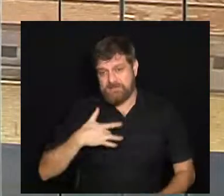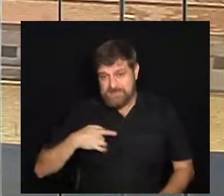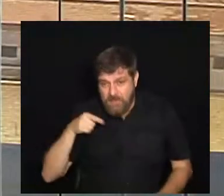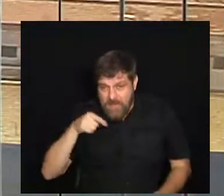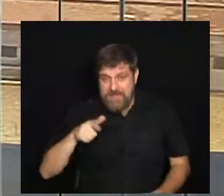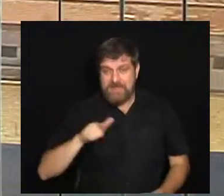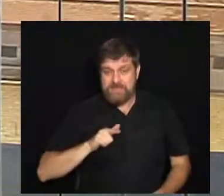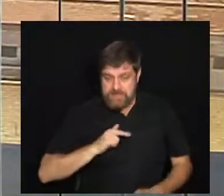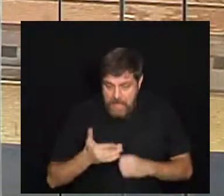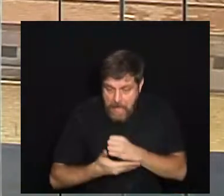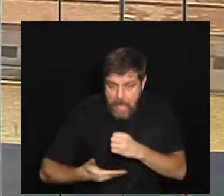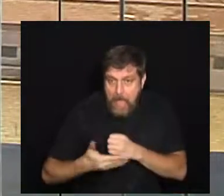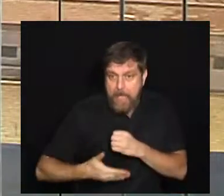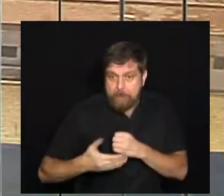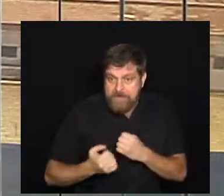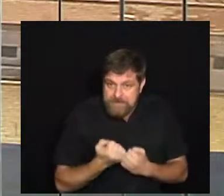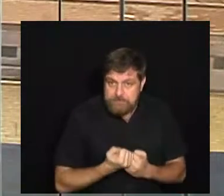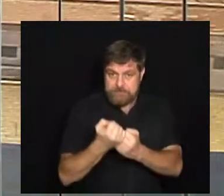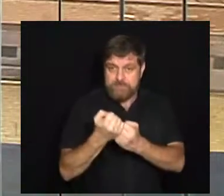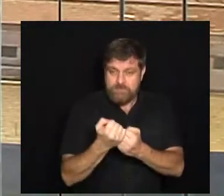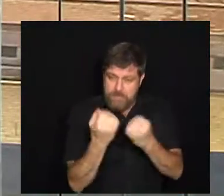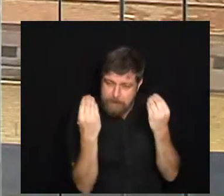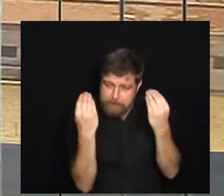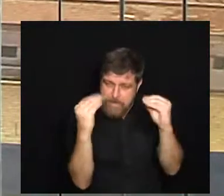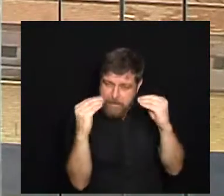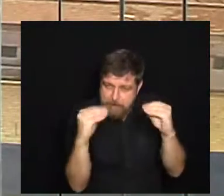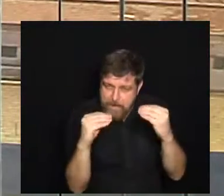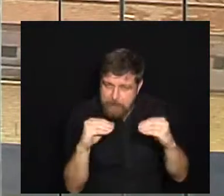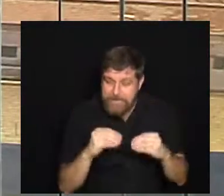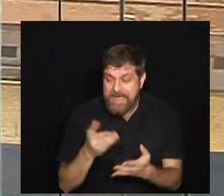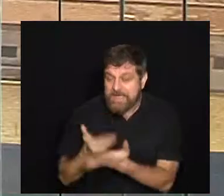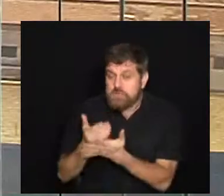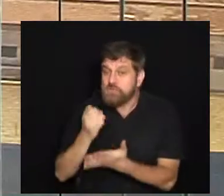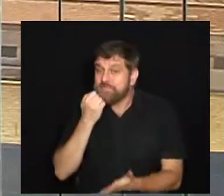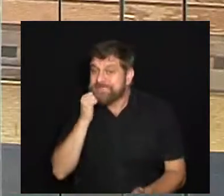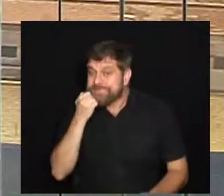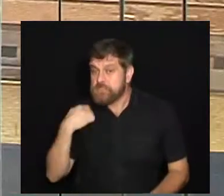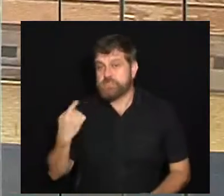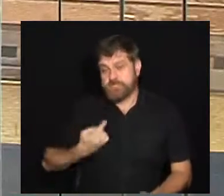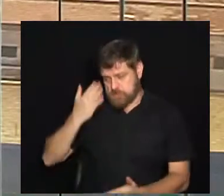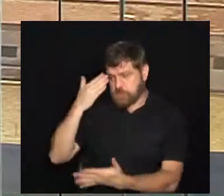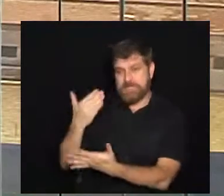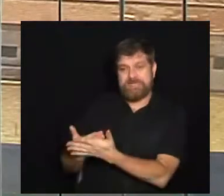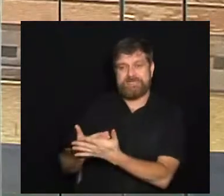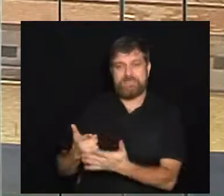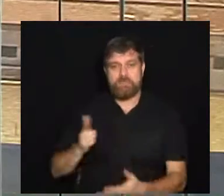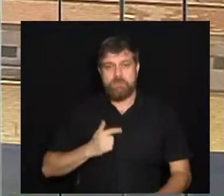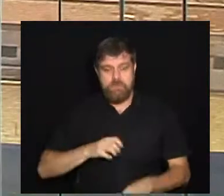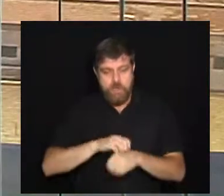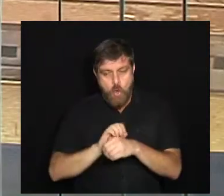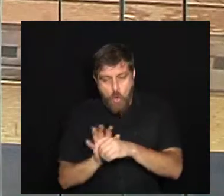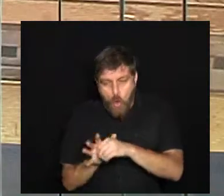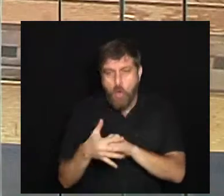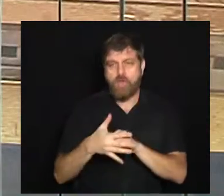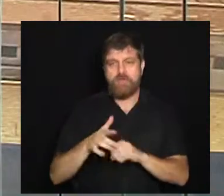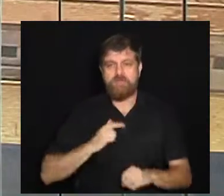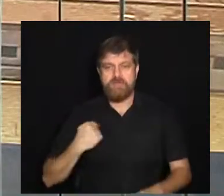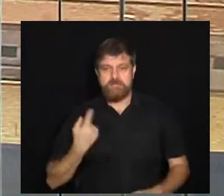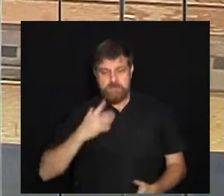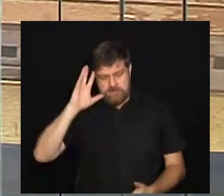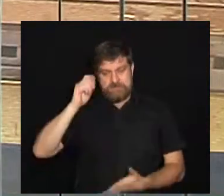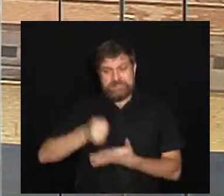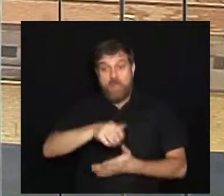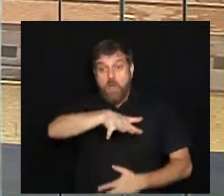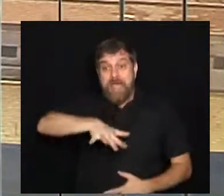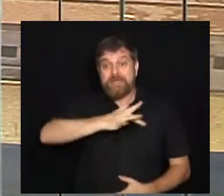apoiadas no que há de mais estruturado do consenso científico e a nice que a gente deve se apoiar não só pro coronavírus mas para as nossas